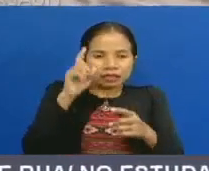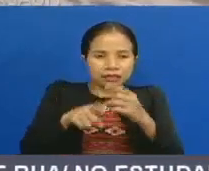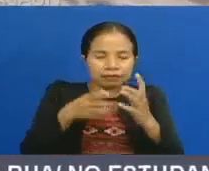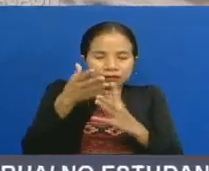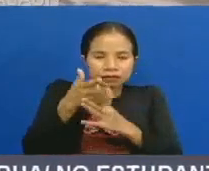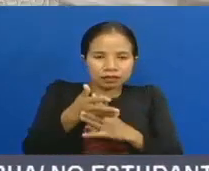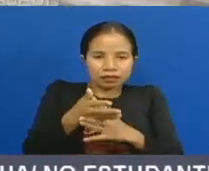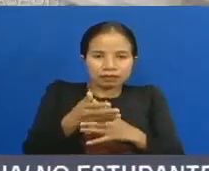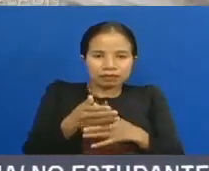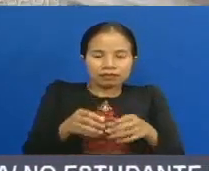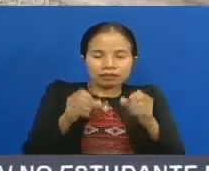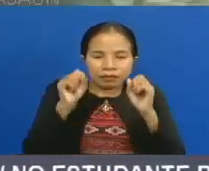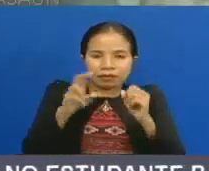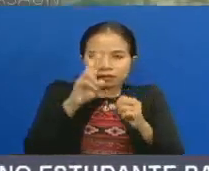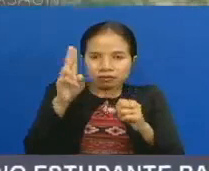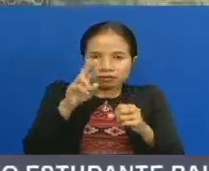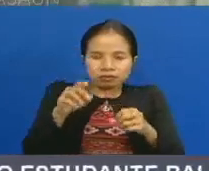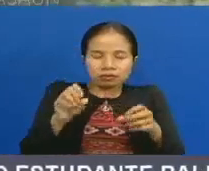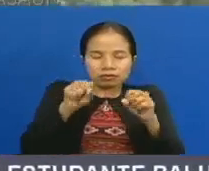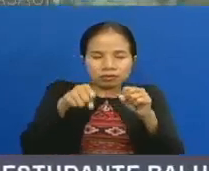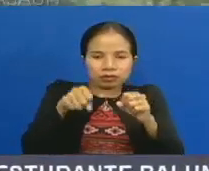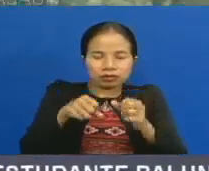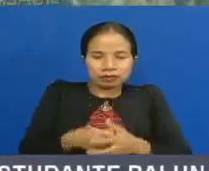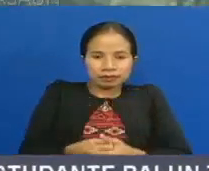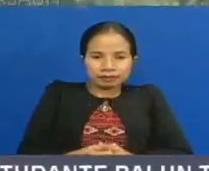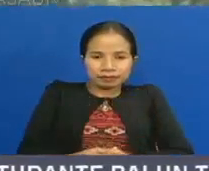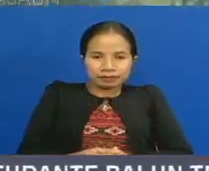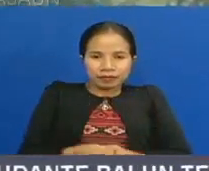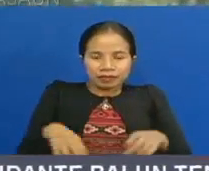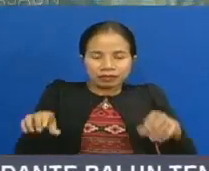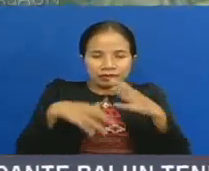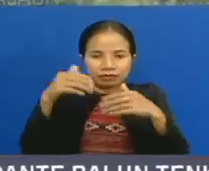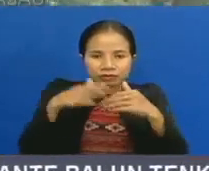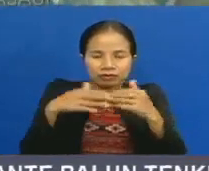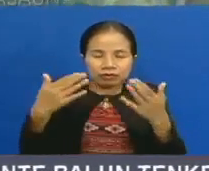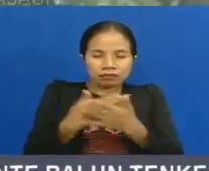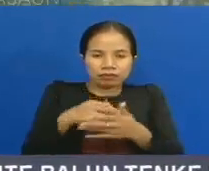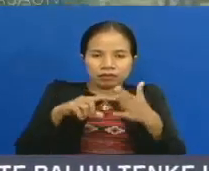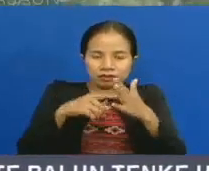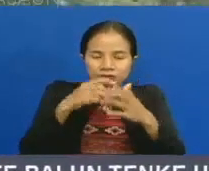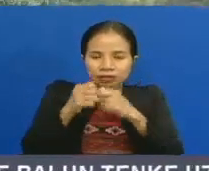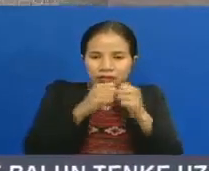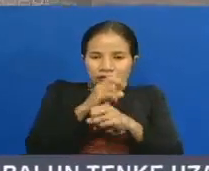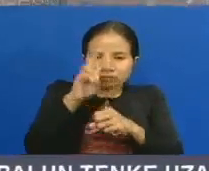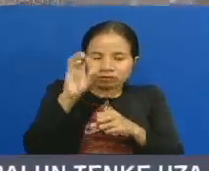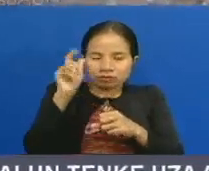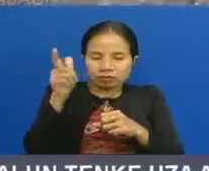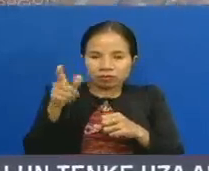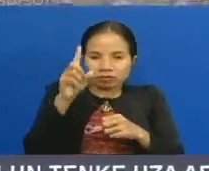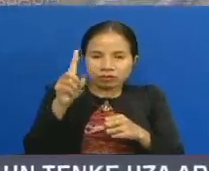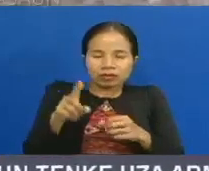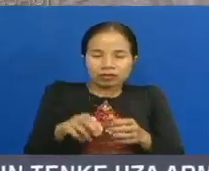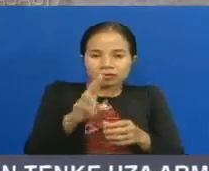ultrapassa. Mebe bele utiliza ho motor. Projeto construção fone hau ia tina 2021.